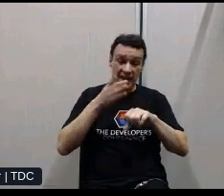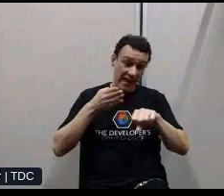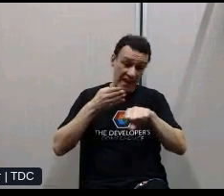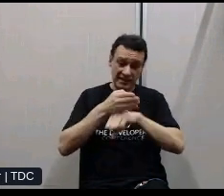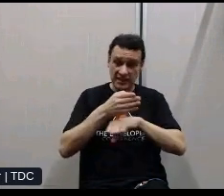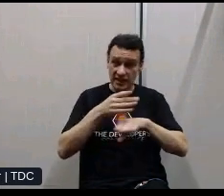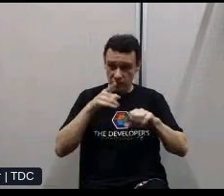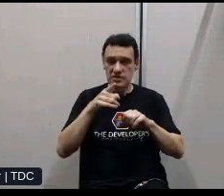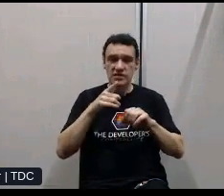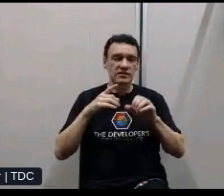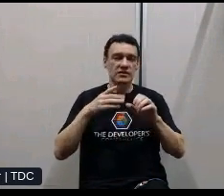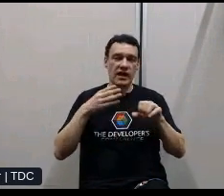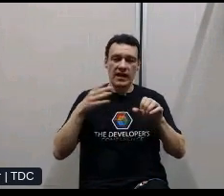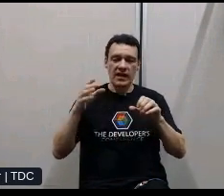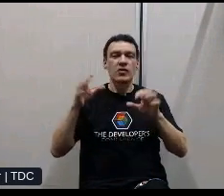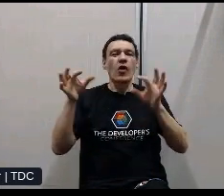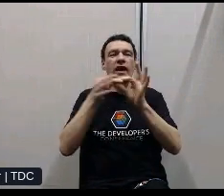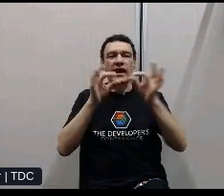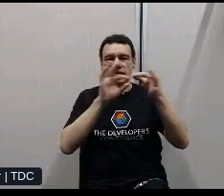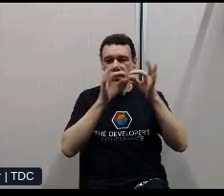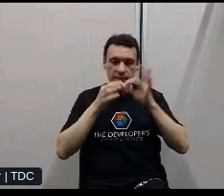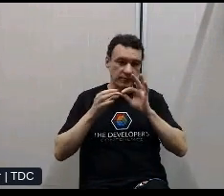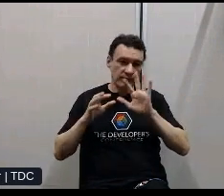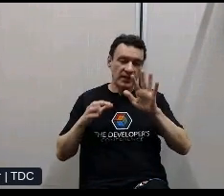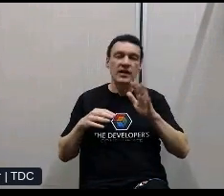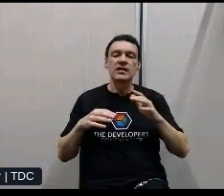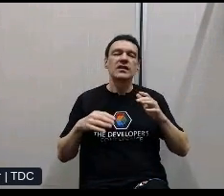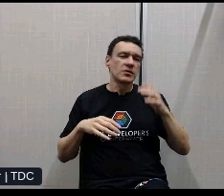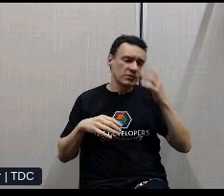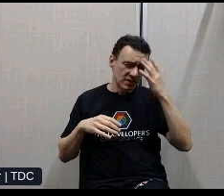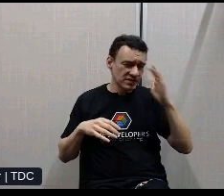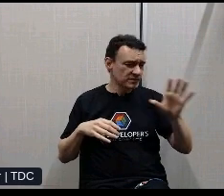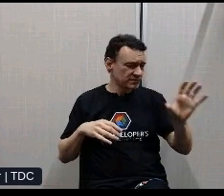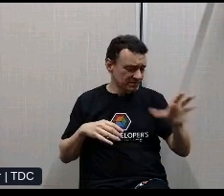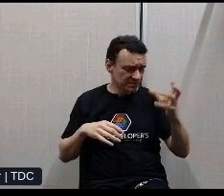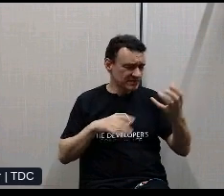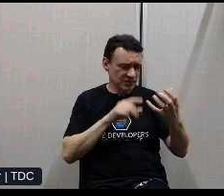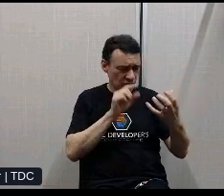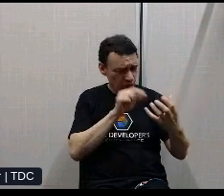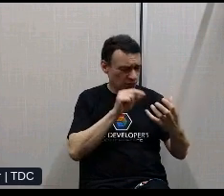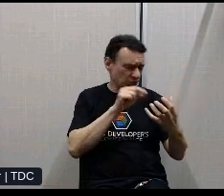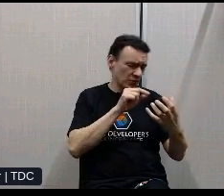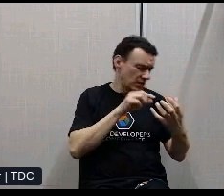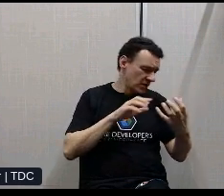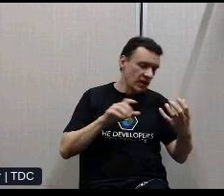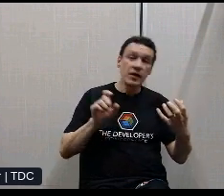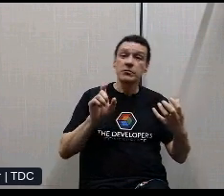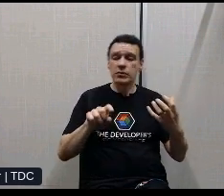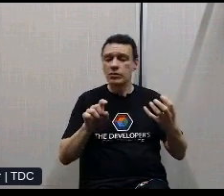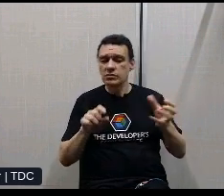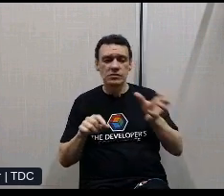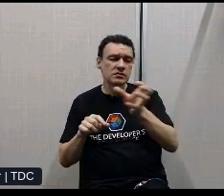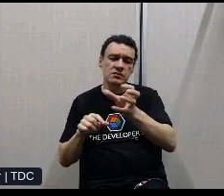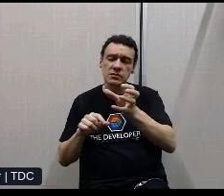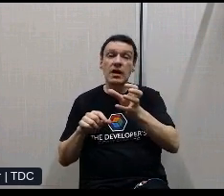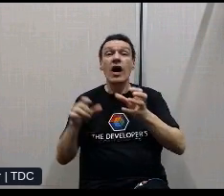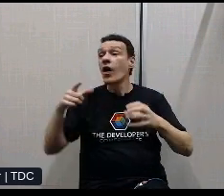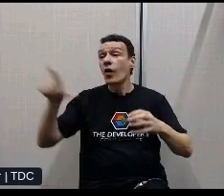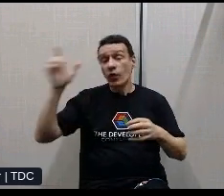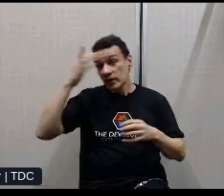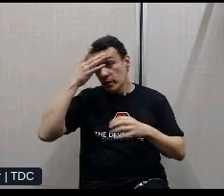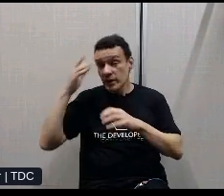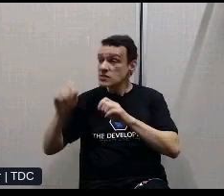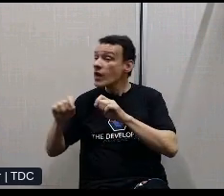auxiliar essas pessoas a identificar cores, placas, encontrar datas de vencimento de algum produto ou